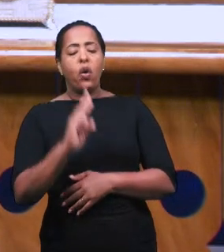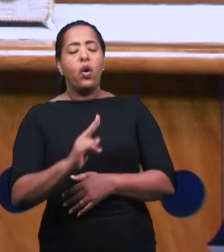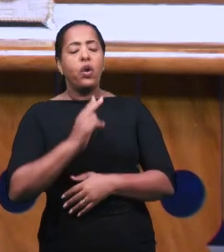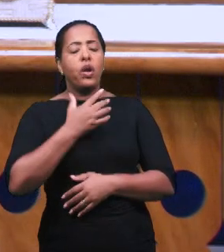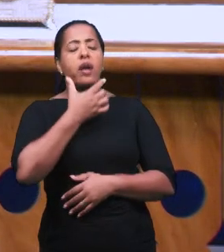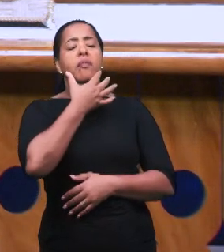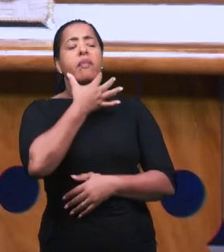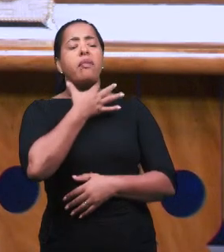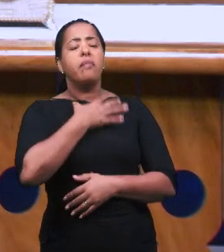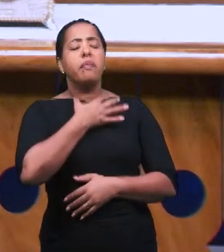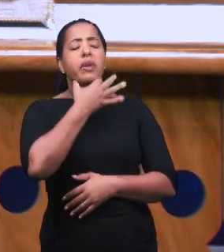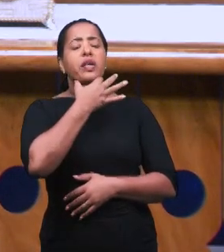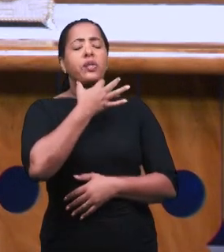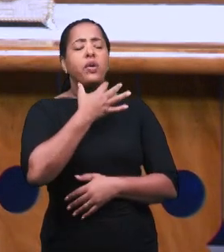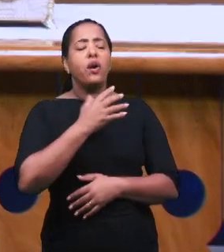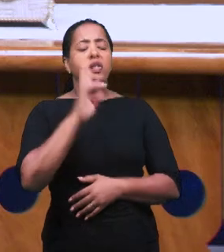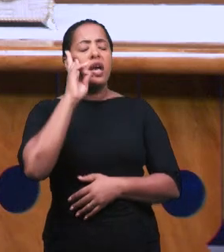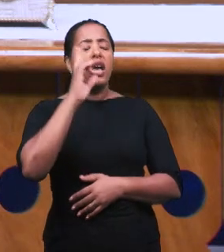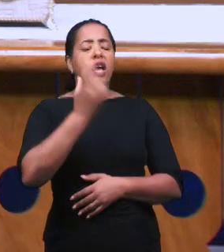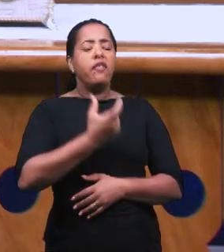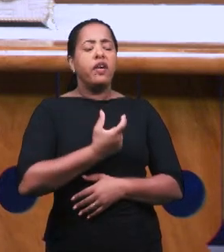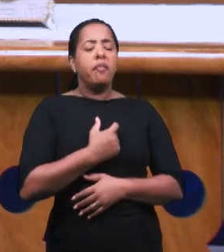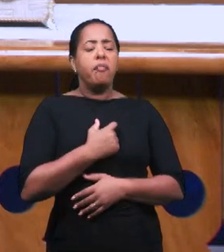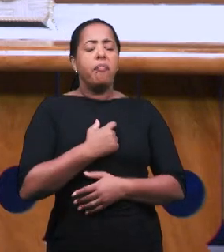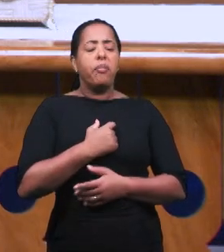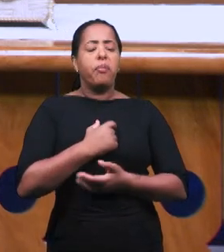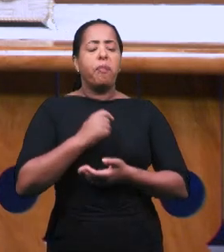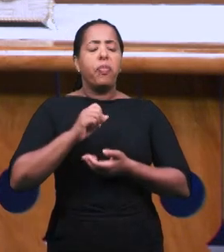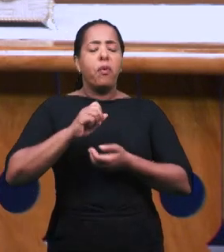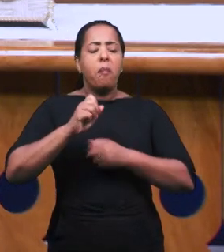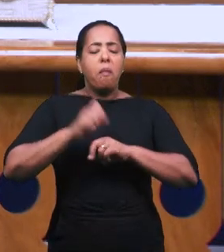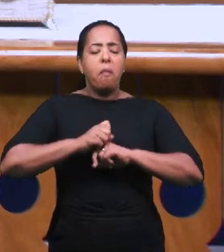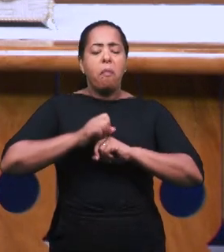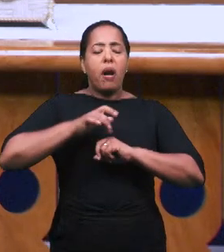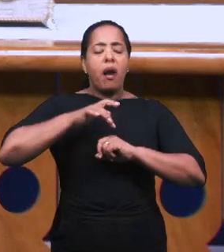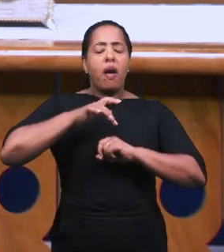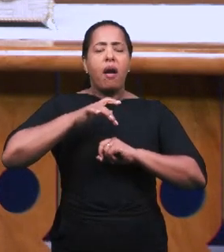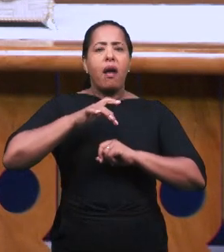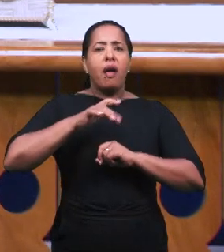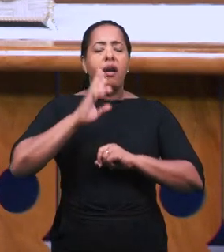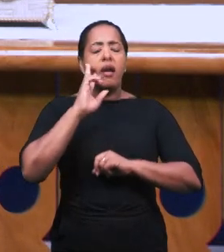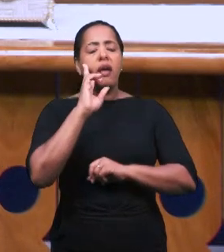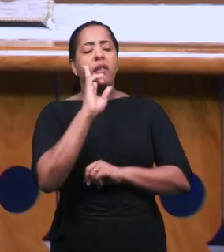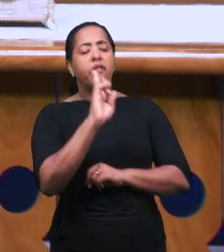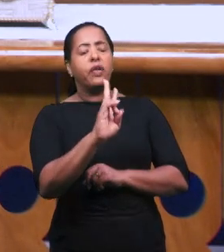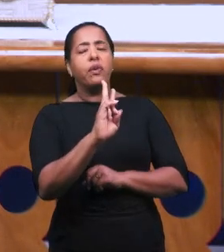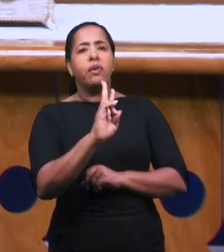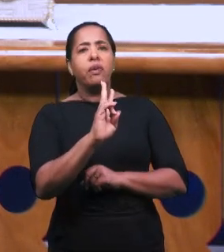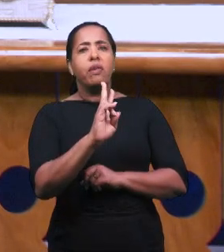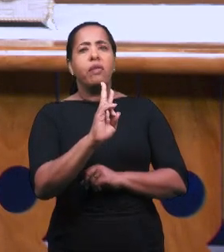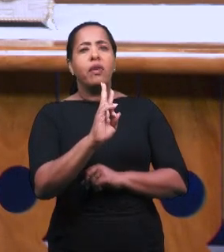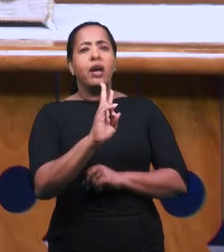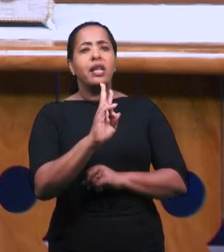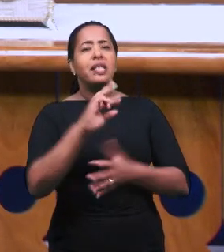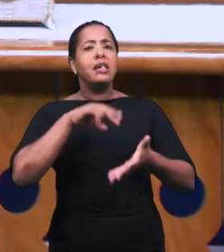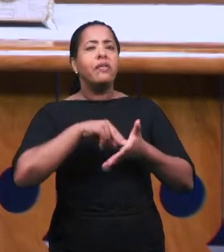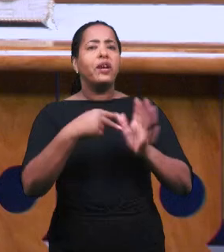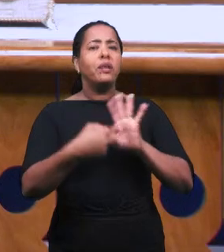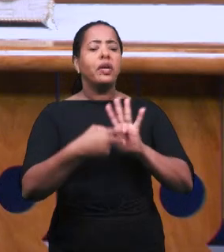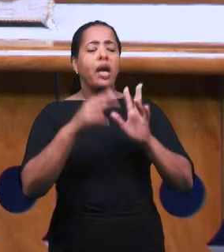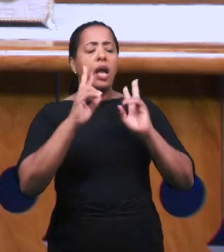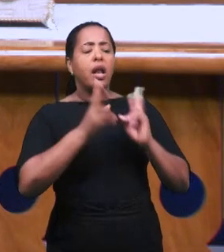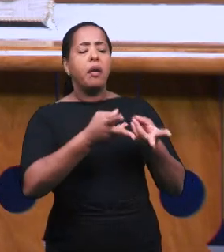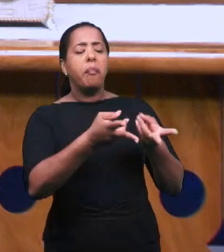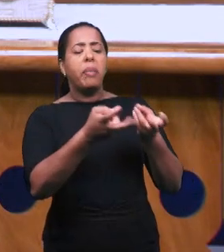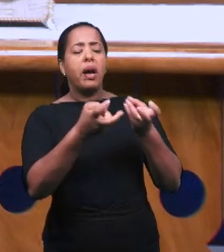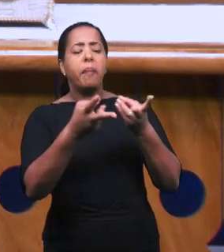e vi a pérola. Ele olhou para o pescoço, ele olhou na comunhão entre